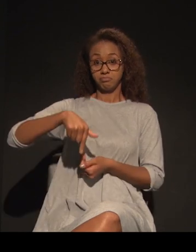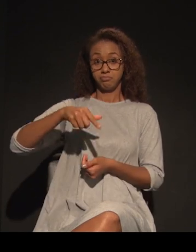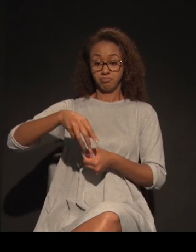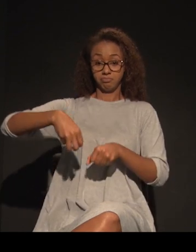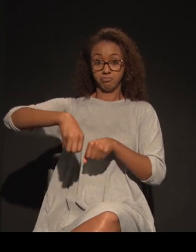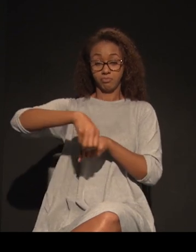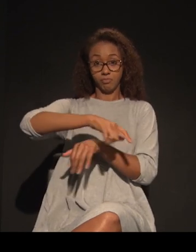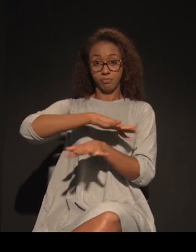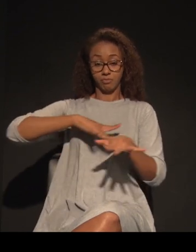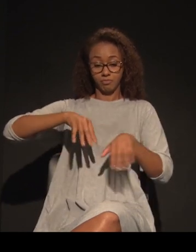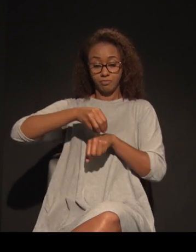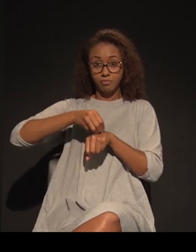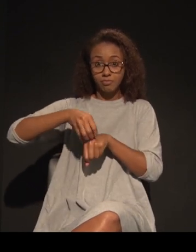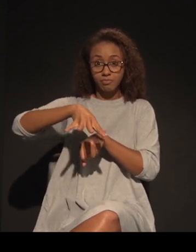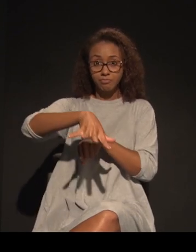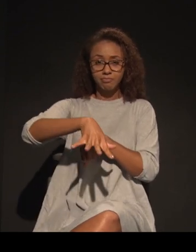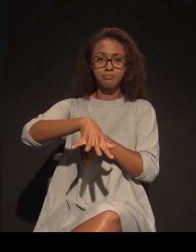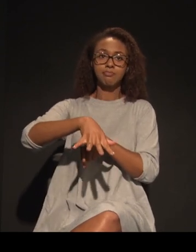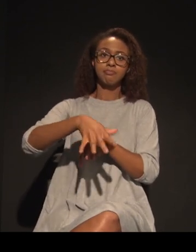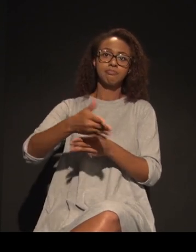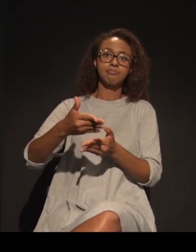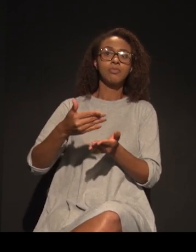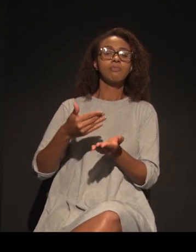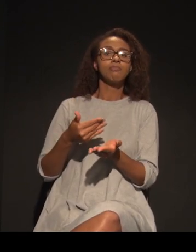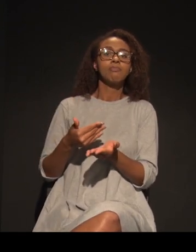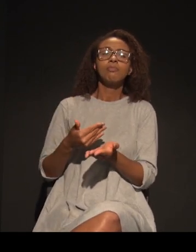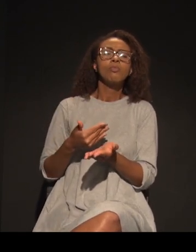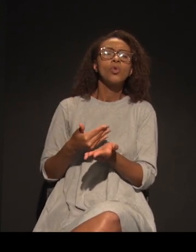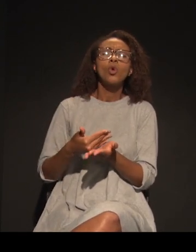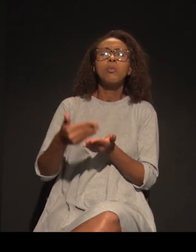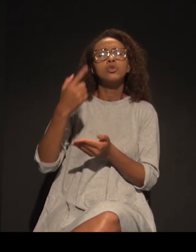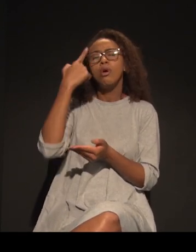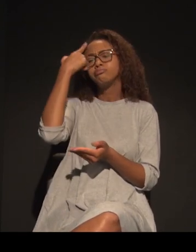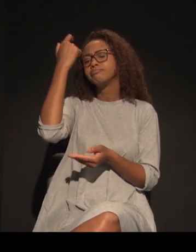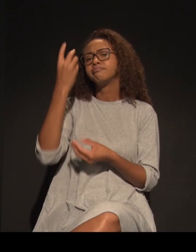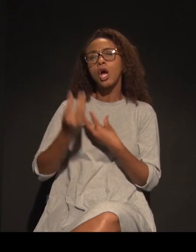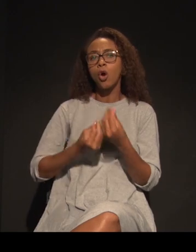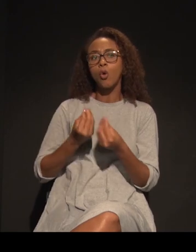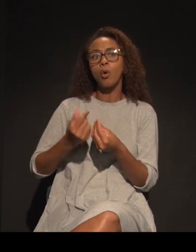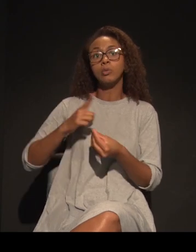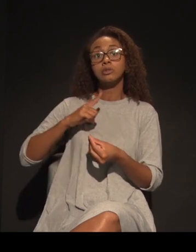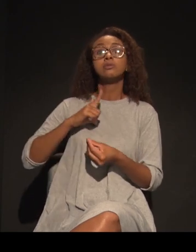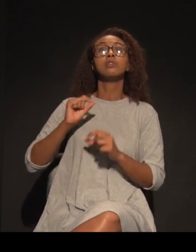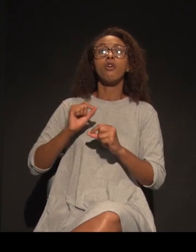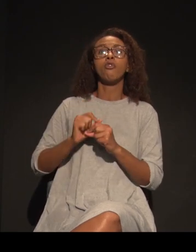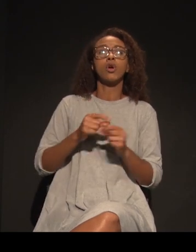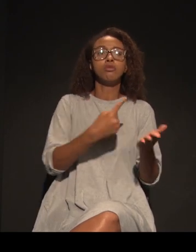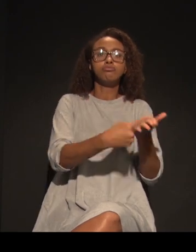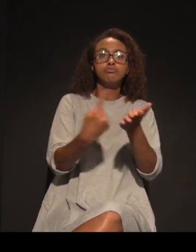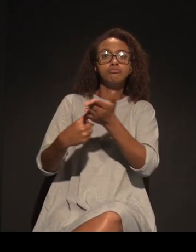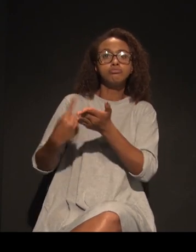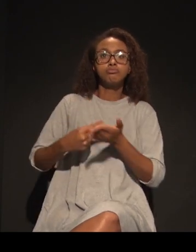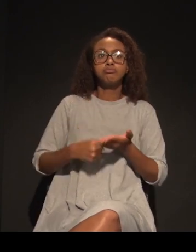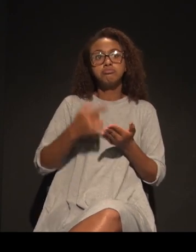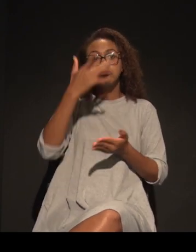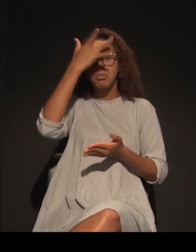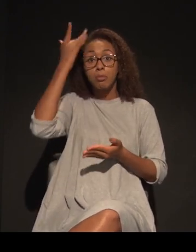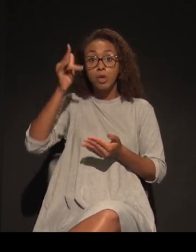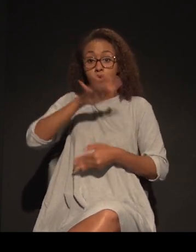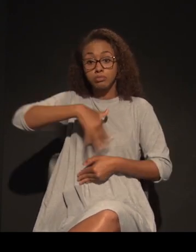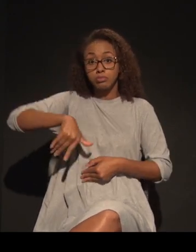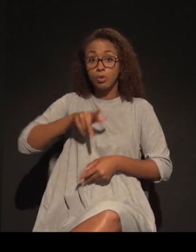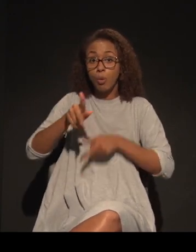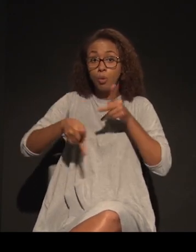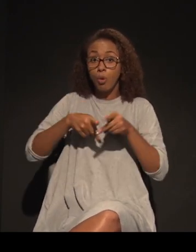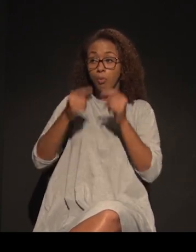nasceu apenas apenas nasceu de um encontro de escritores e realizadores indígenas e hoje